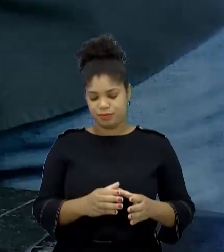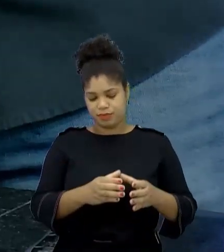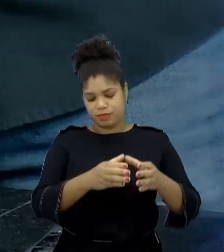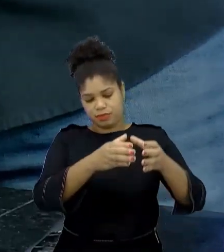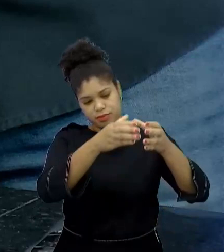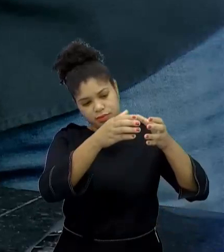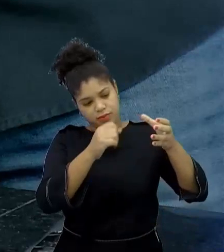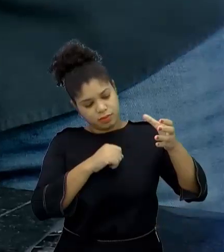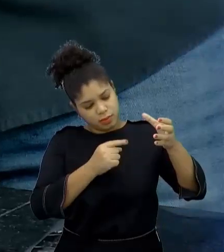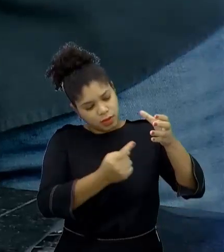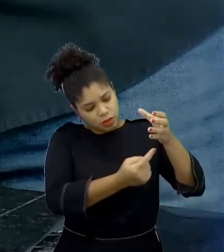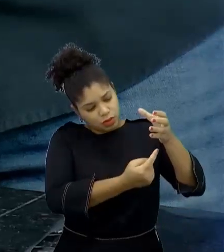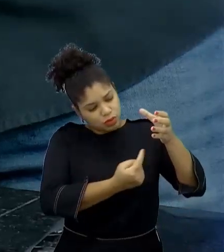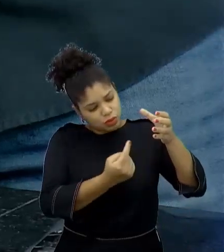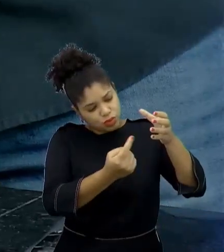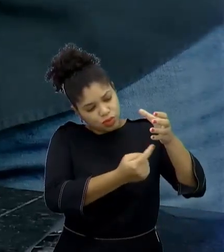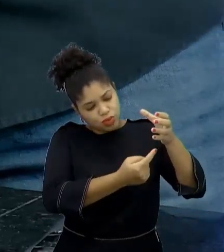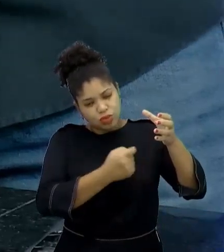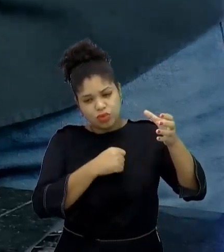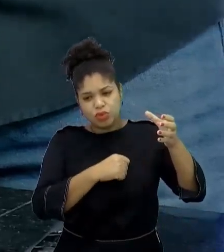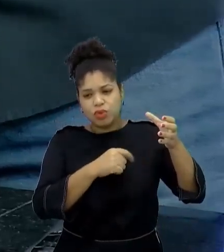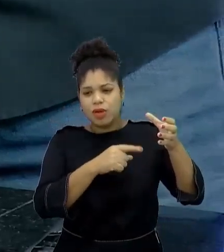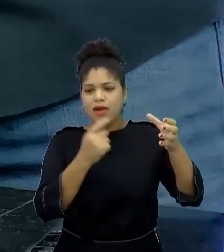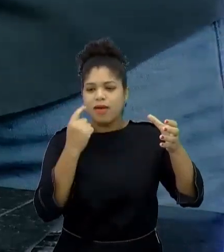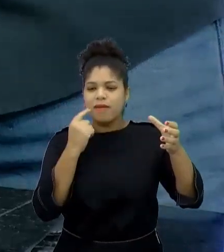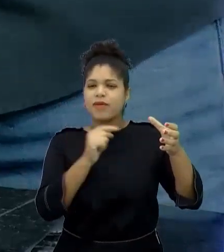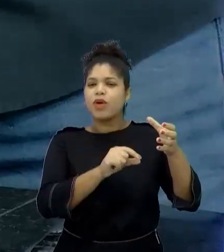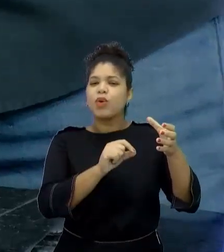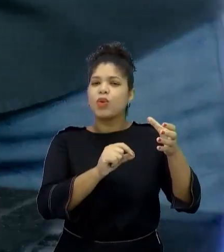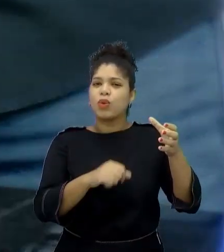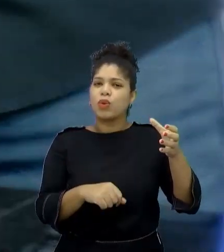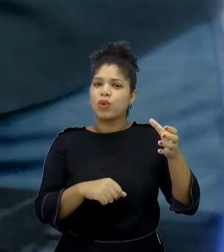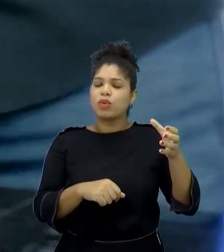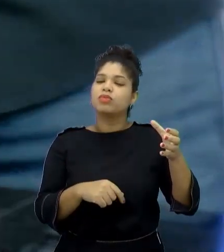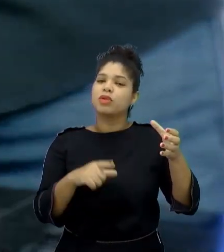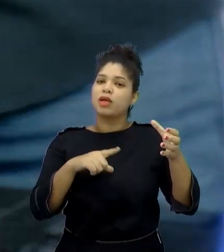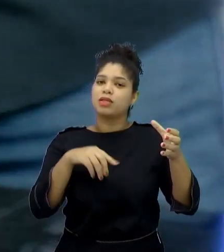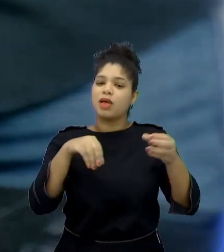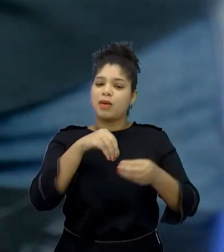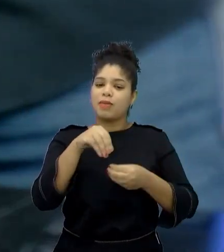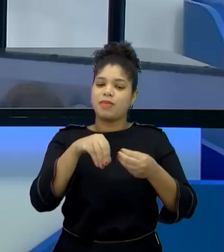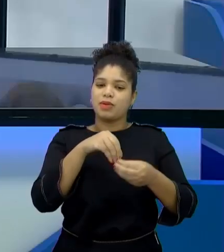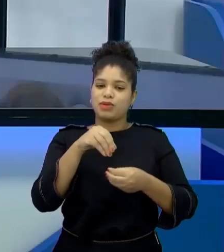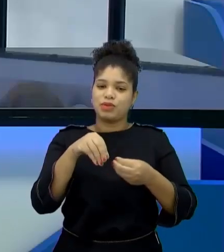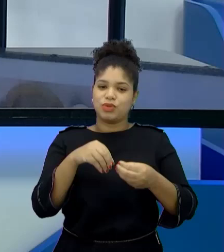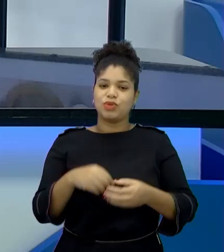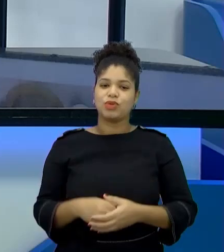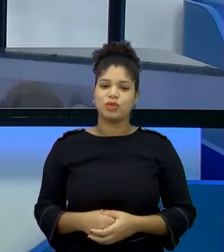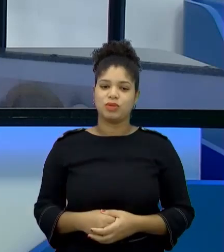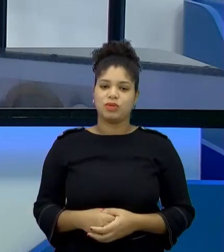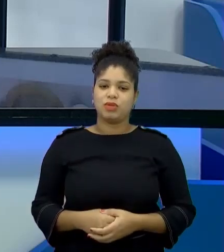né, que serviu aí a nós como um filtro, você tem ali uma mistura